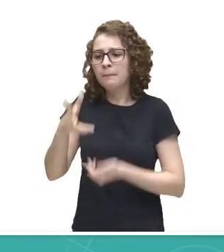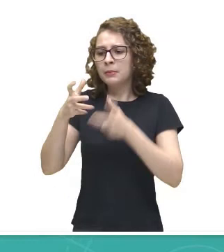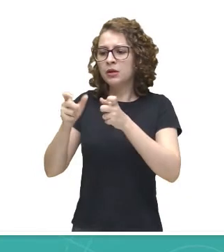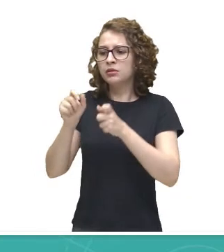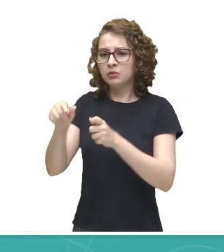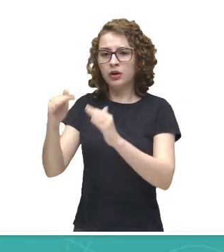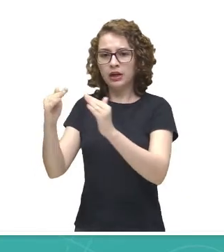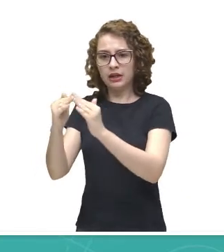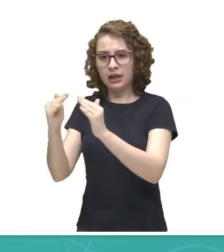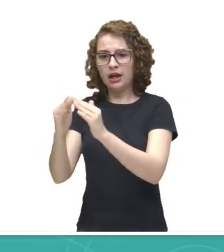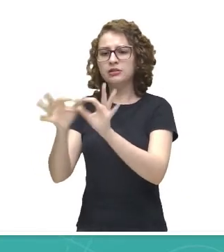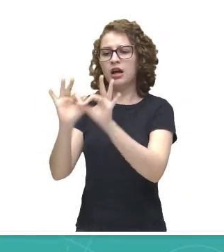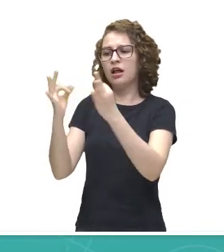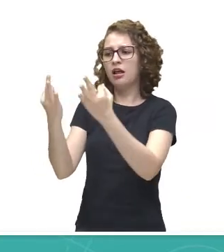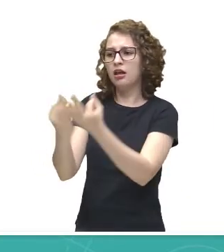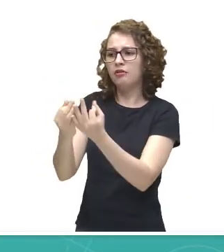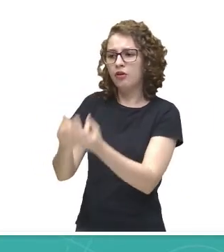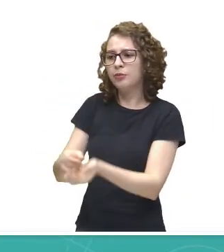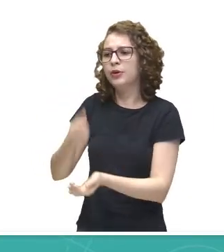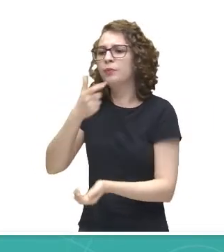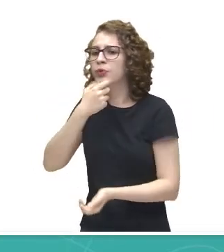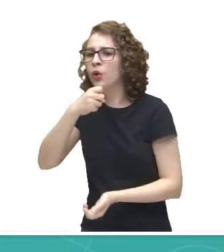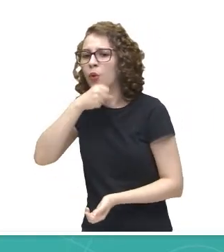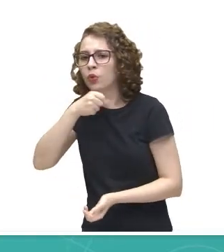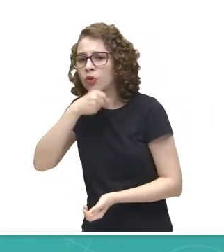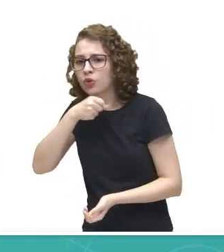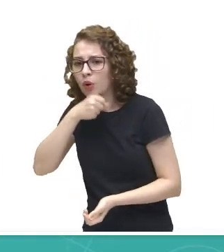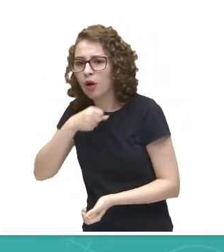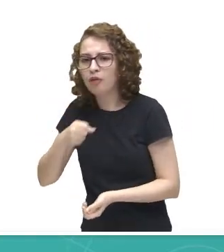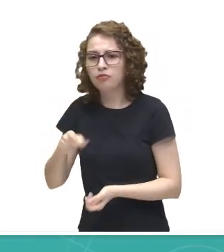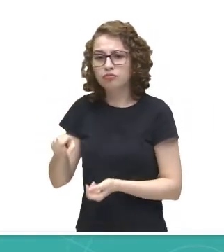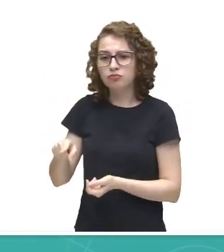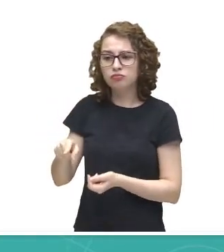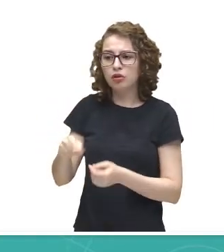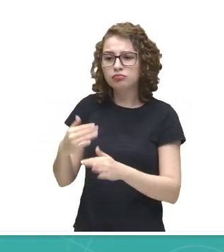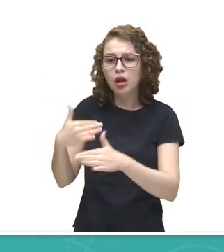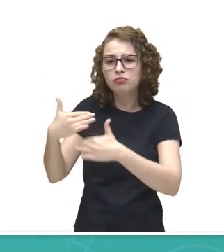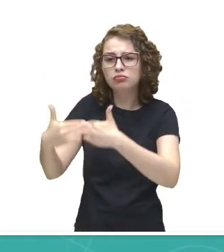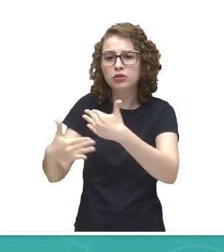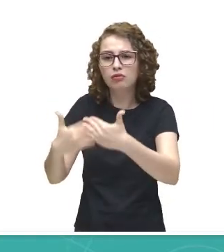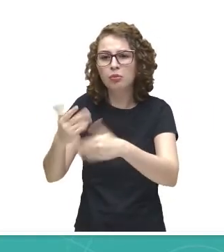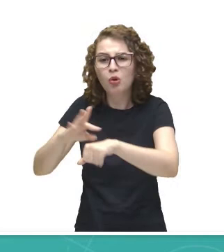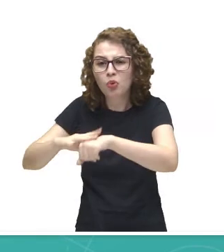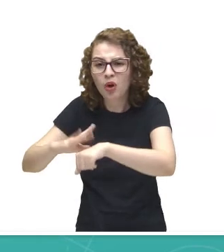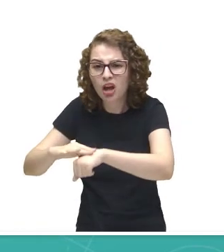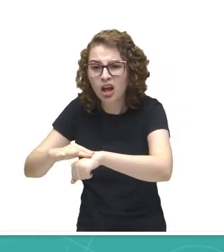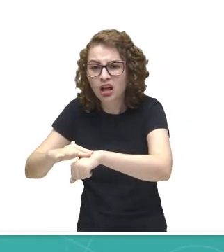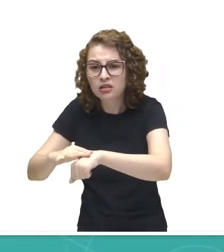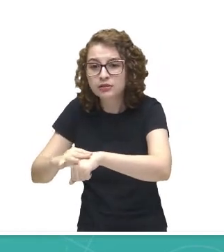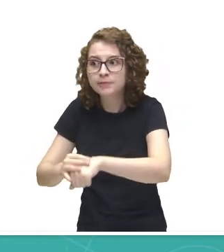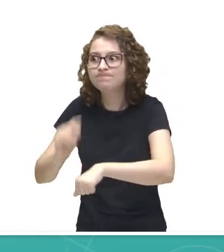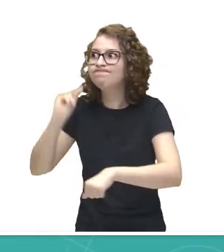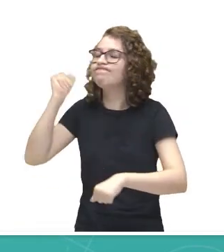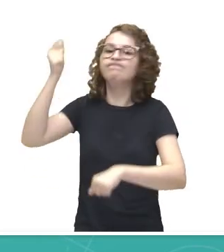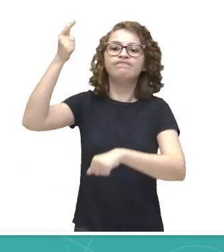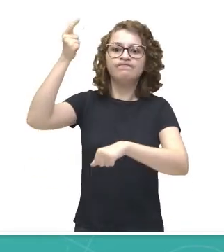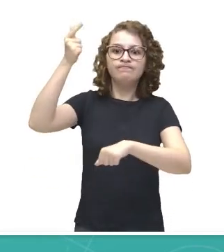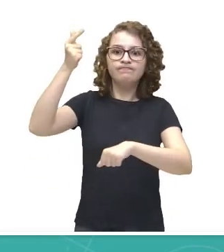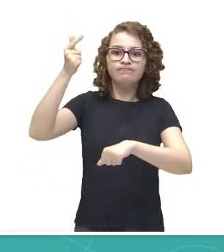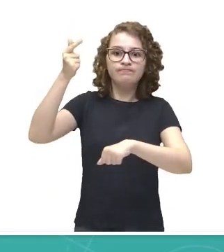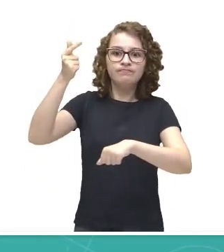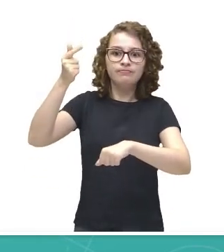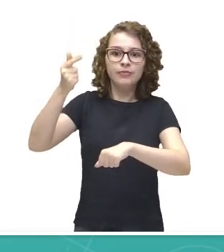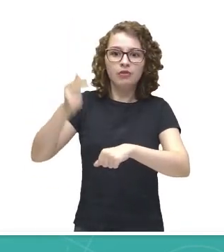vovó, o papai ou a mamãe tá indo para essa questão de ter um processo de envelhecimento doentio, já ativa